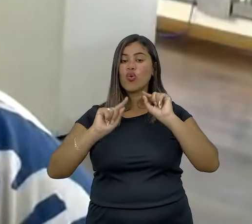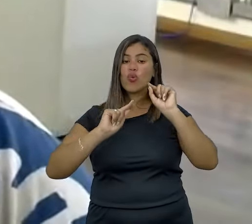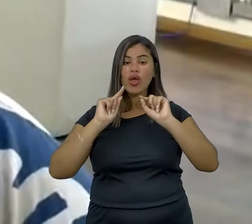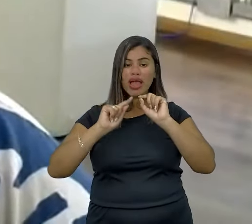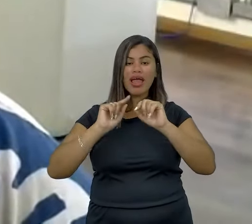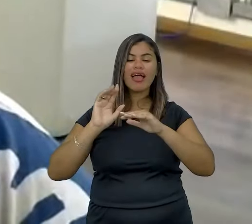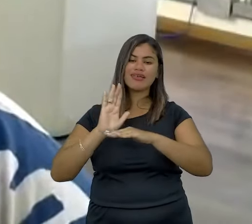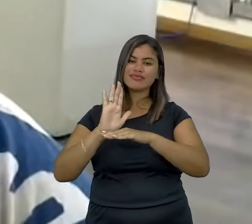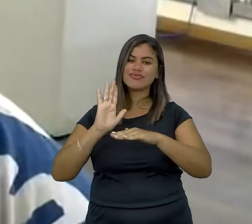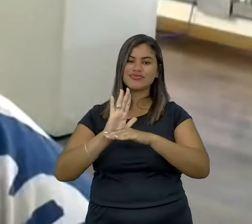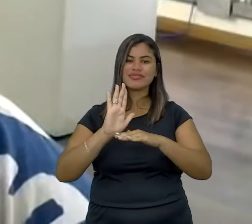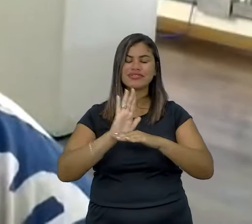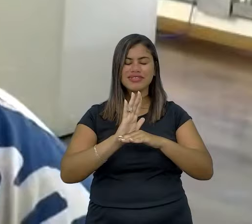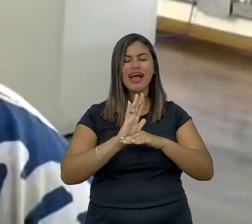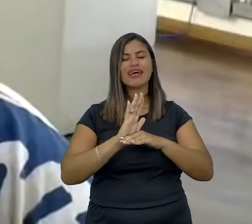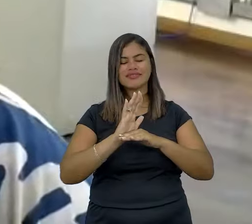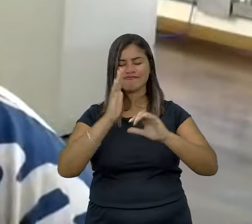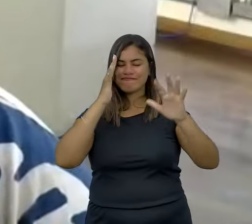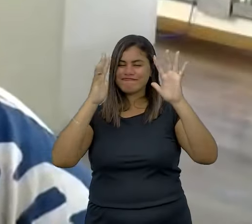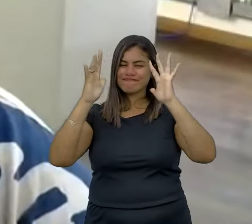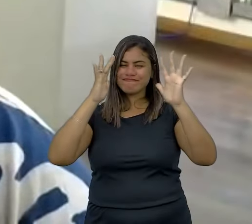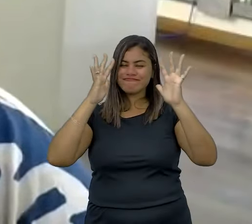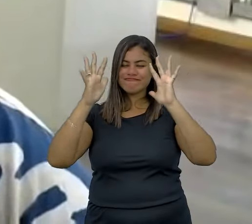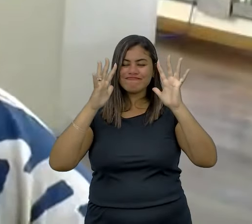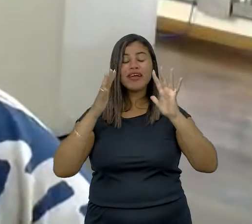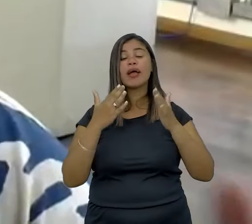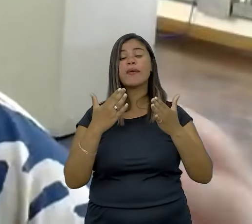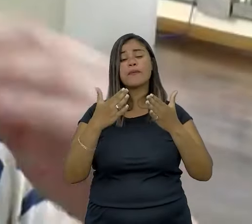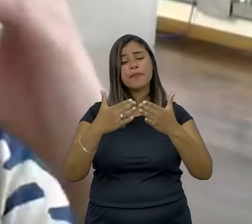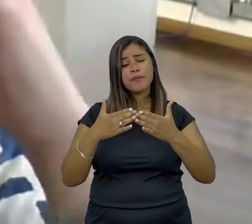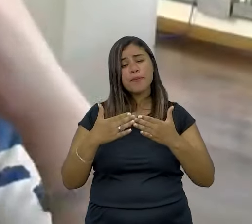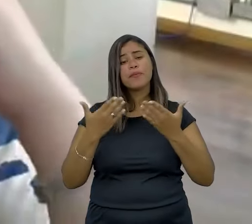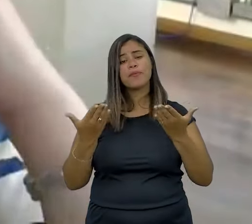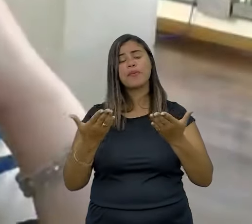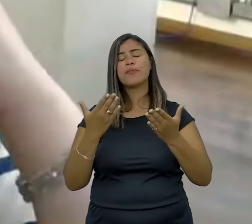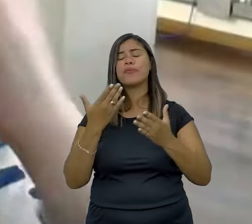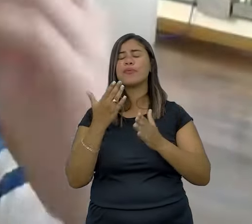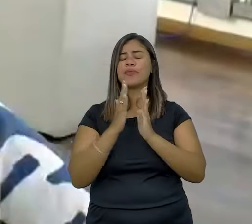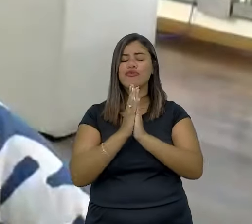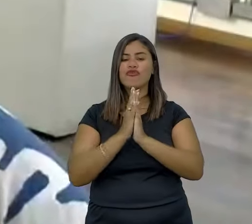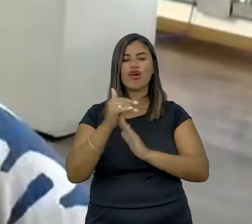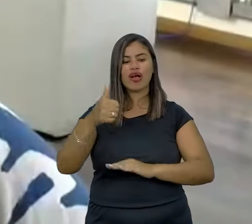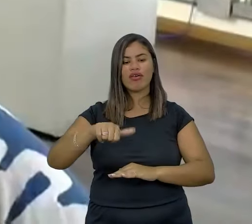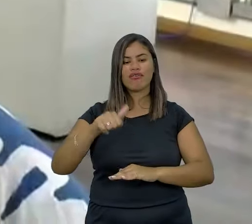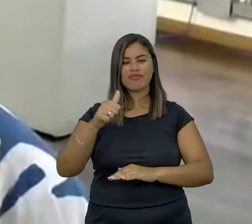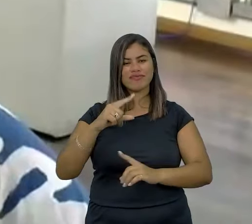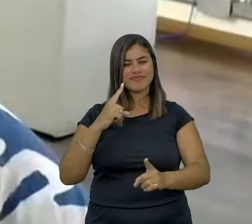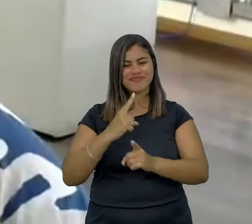um pouco com as nossas reflexões. E peço, por favor, que vocês avaliem aí o